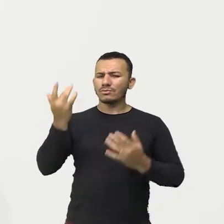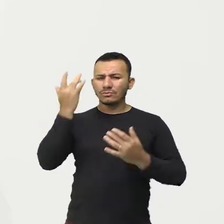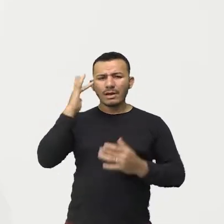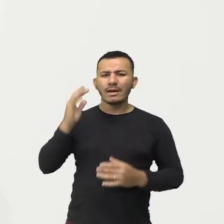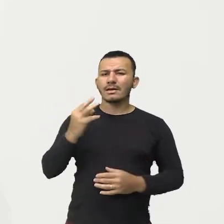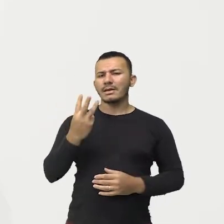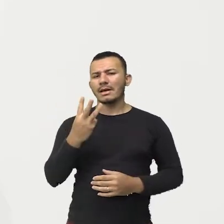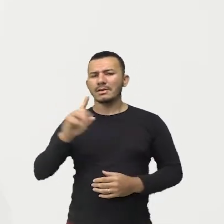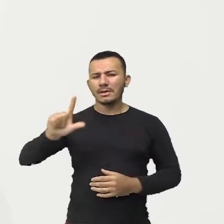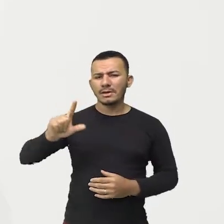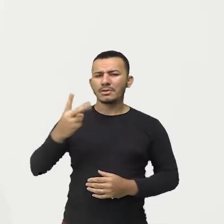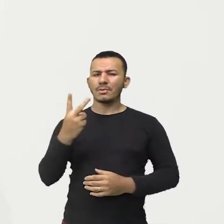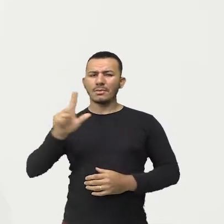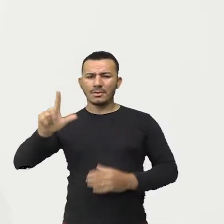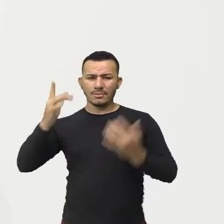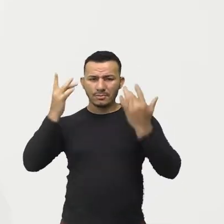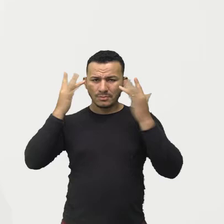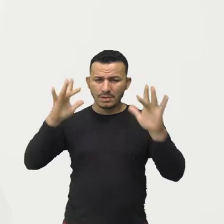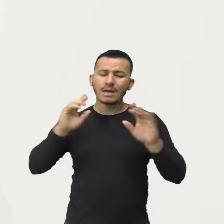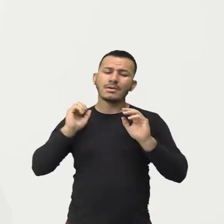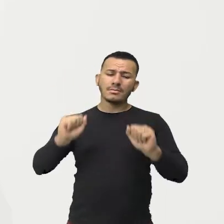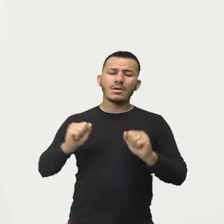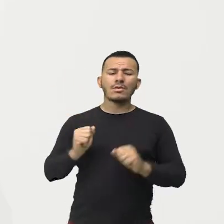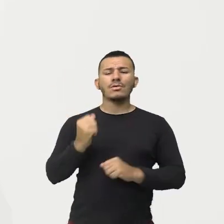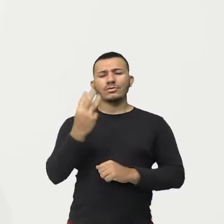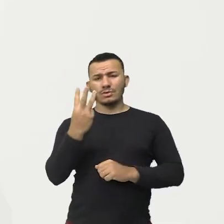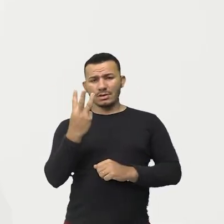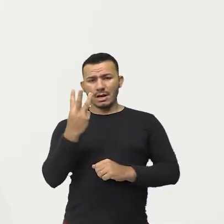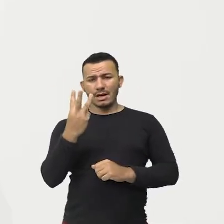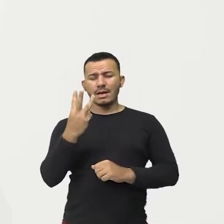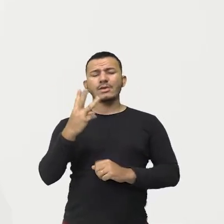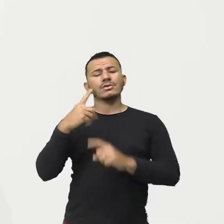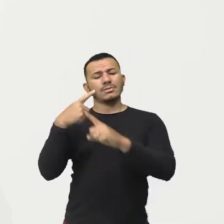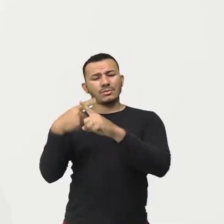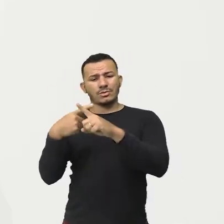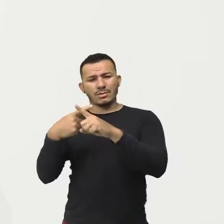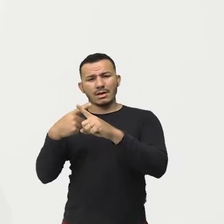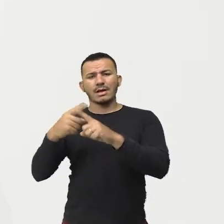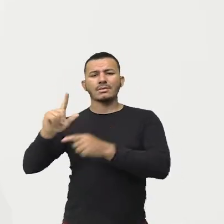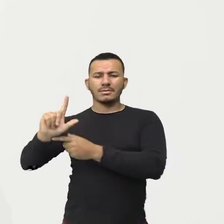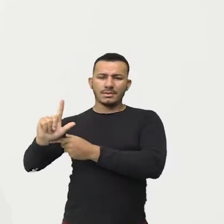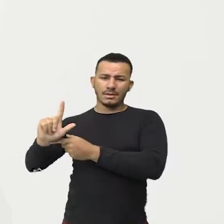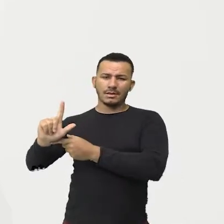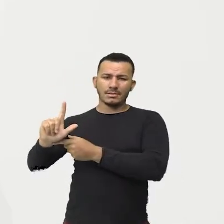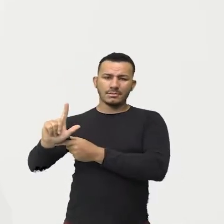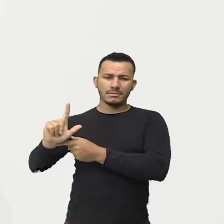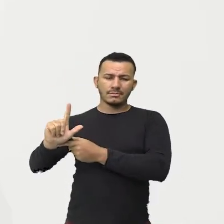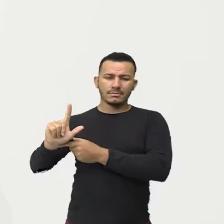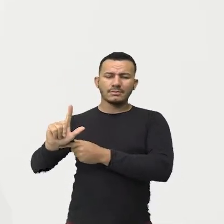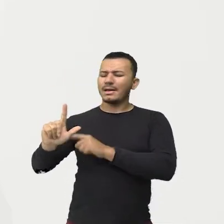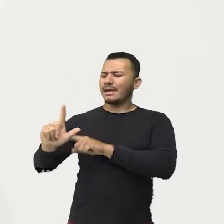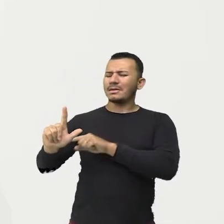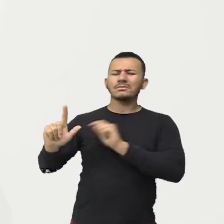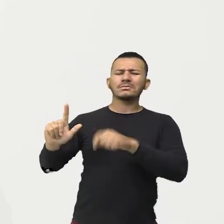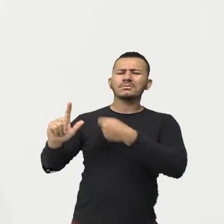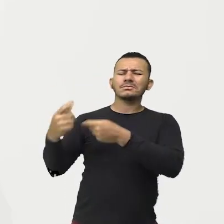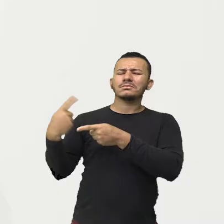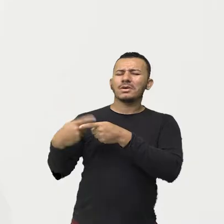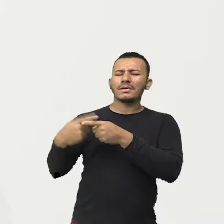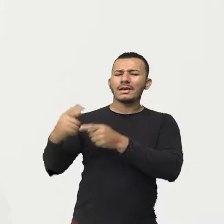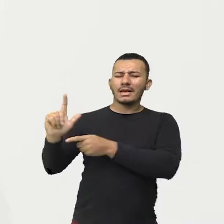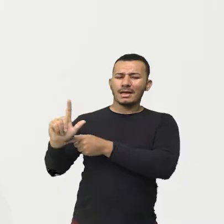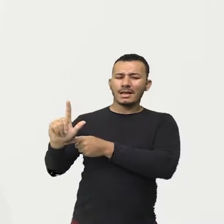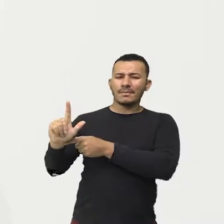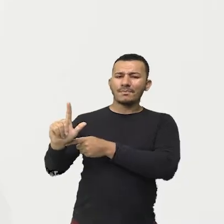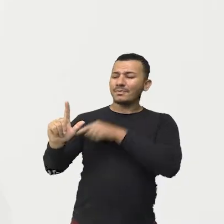é a quantidade, eu posso fazer R$3 multiplicado por L. Aí eu digo, mas L, professor, por que